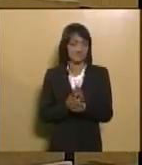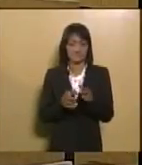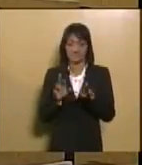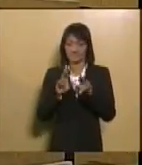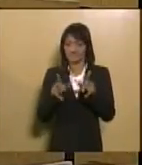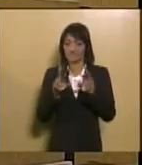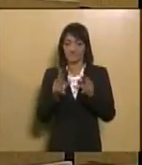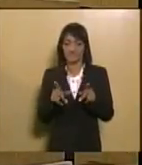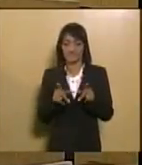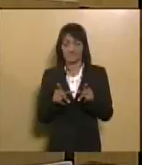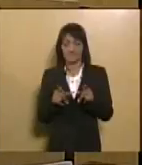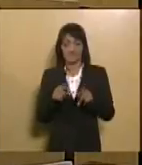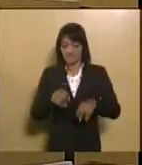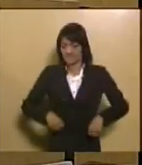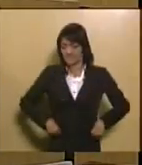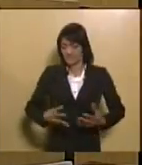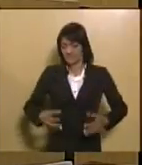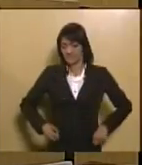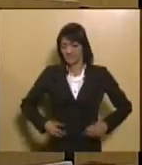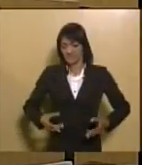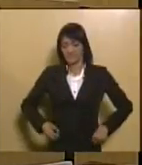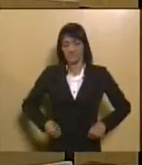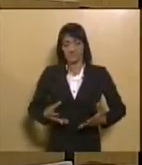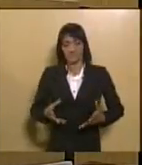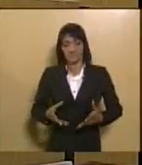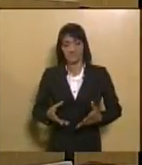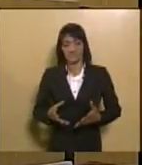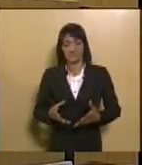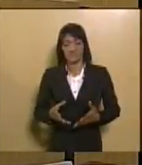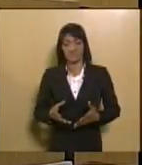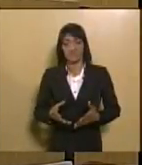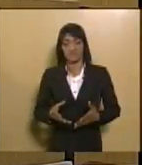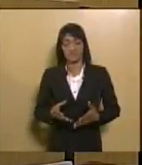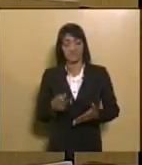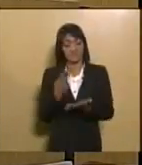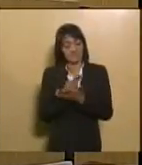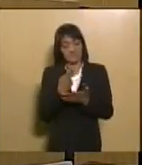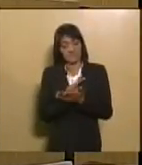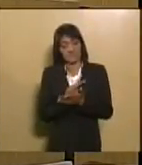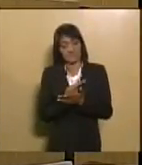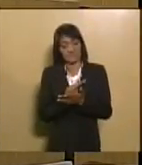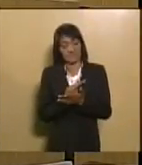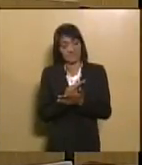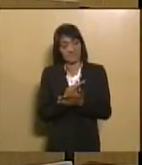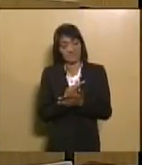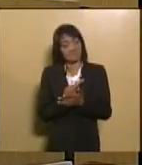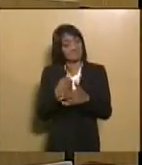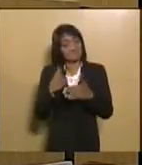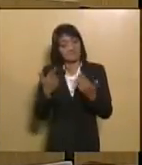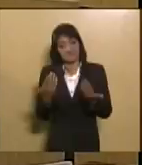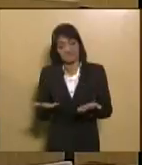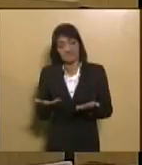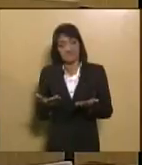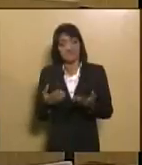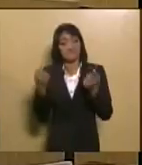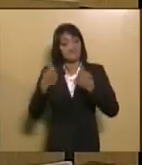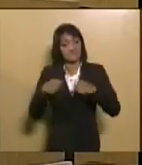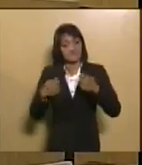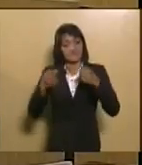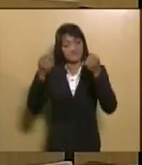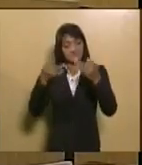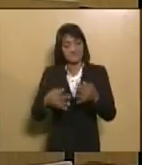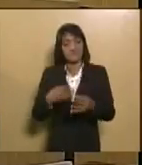estão gastando mal o que tem, aí tem que dar a explicação, deputado Muritz Matos. Tem que explicar como eles